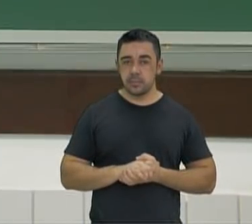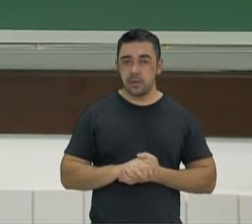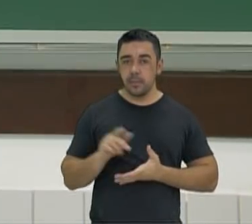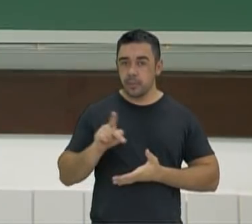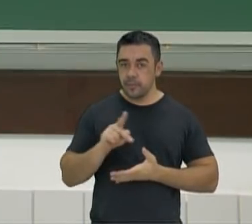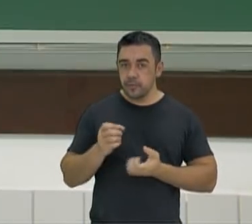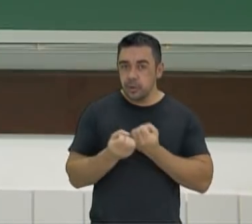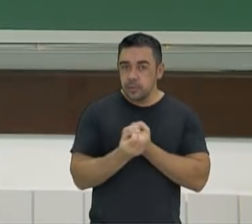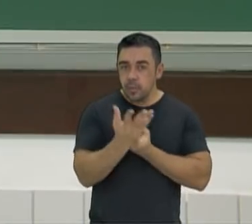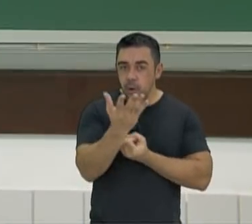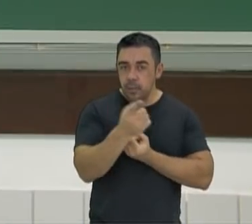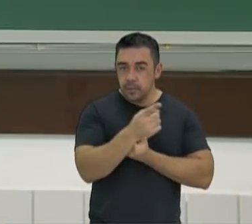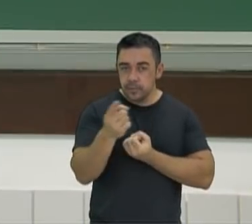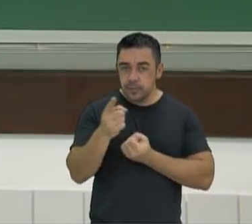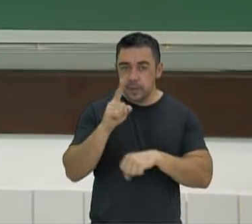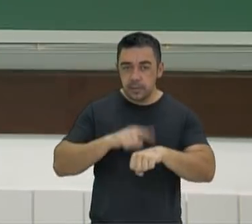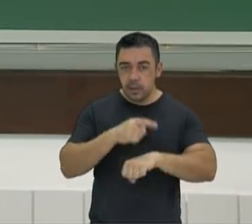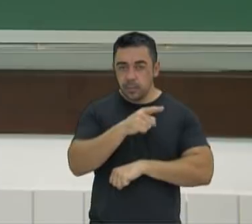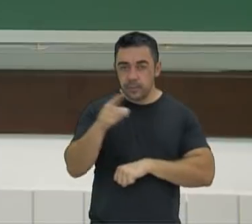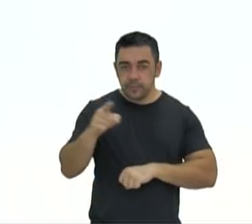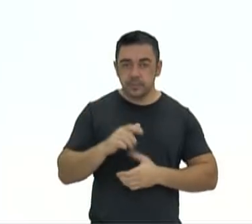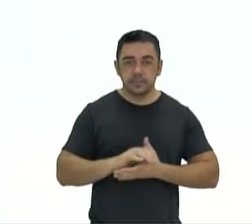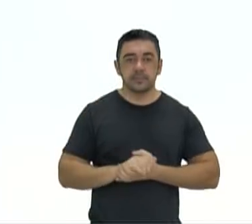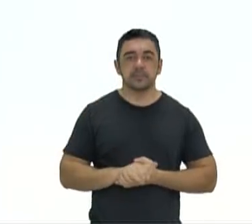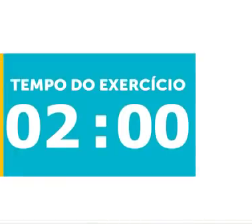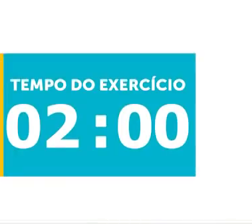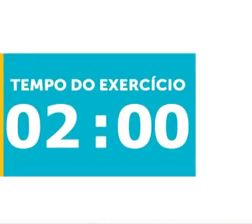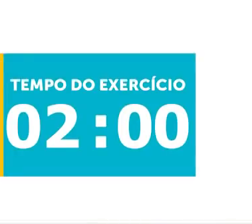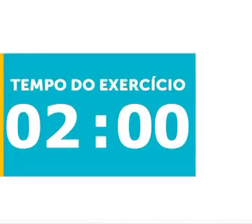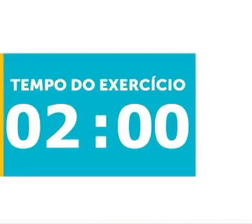professora deu um spoiler. Tempo para vocês.